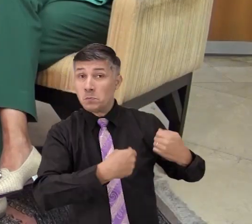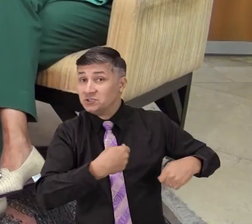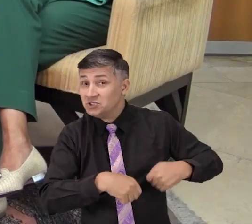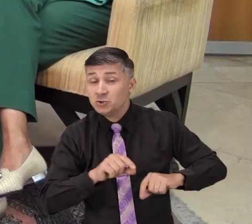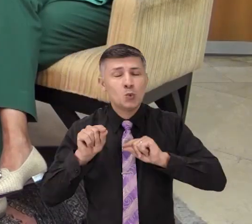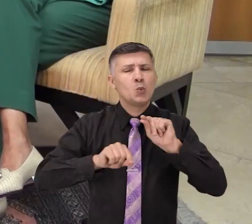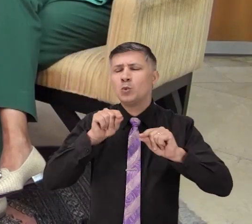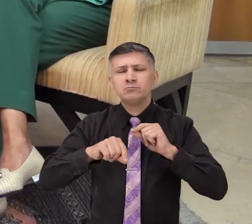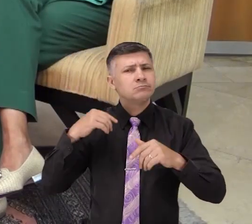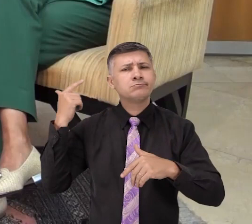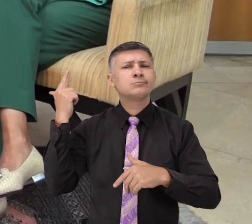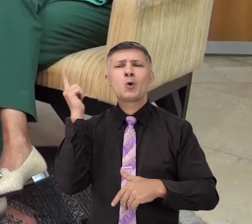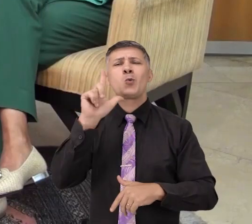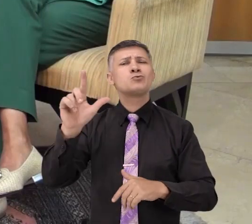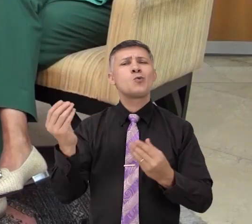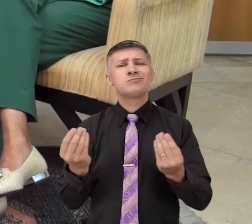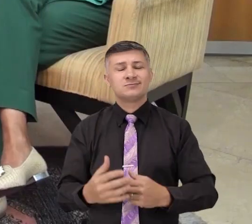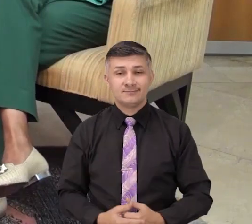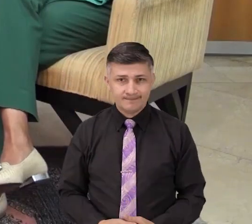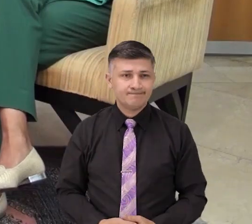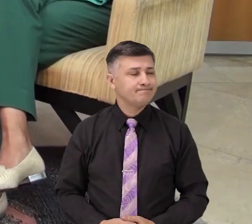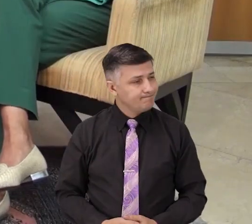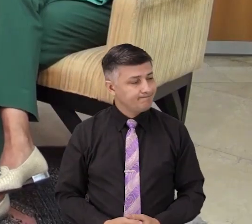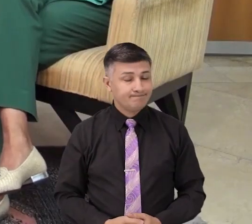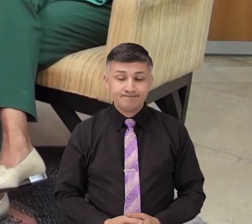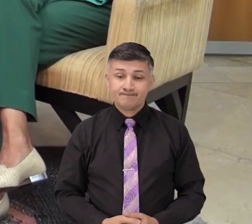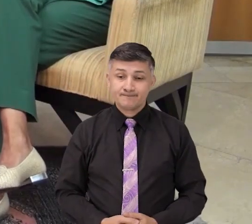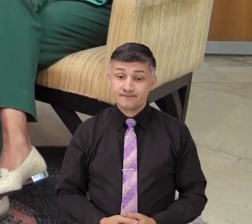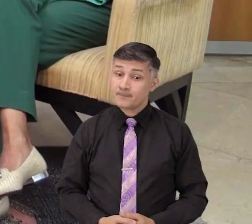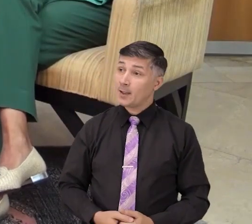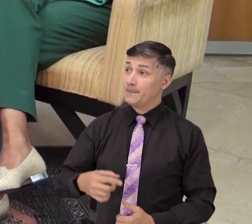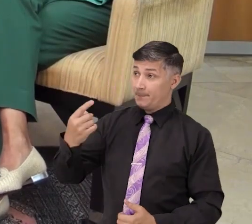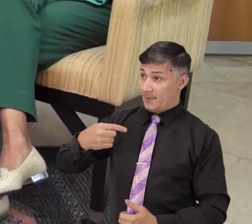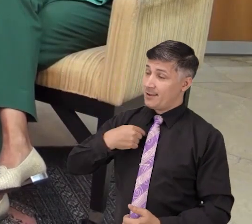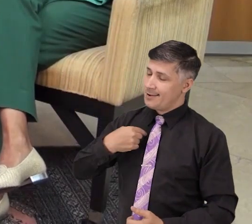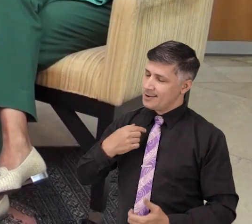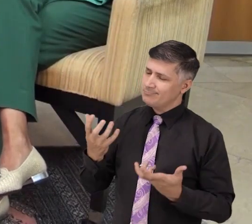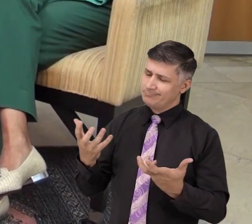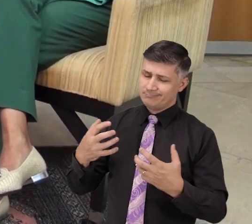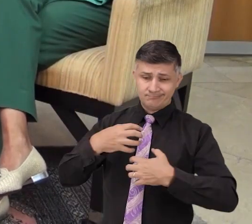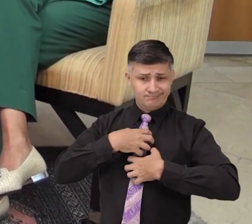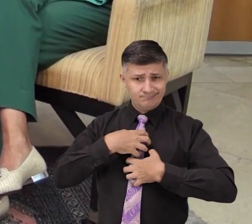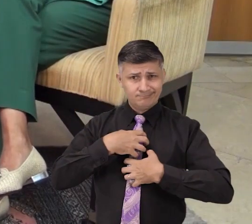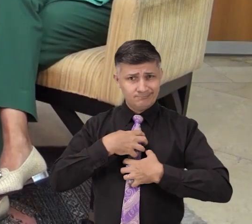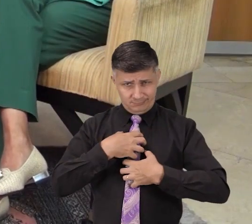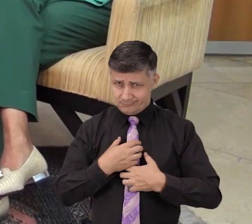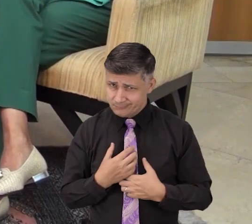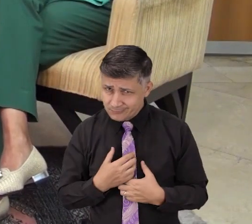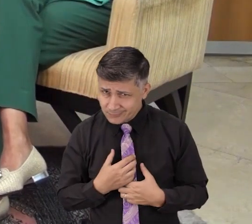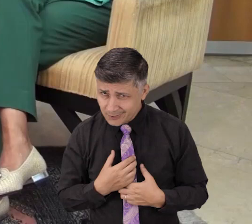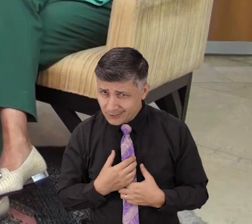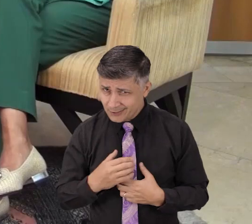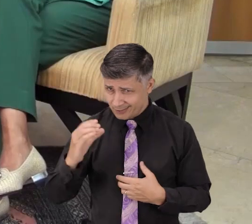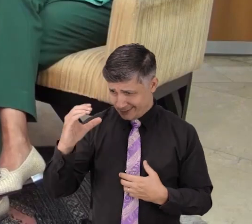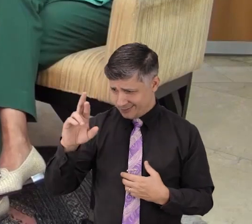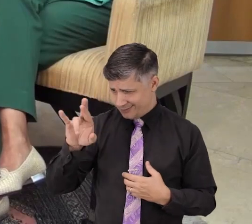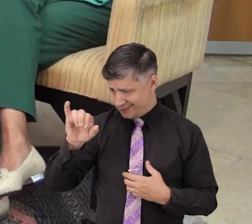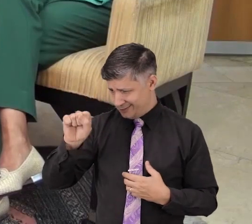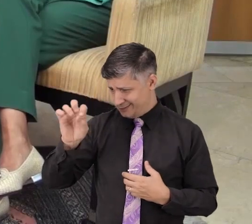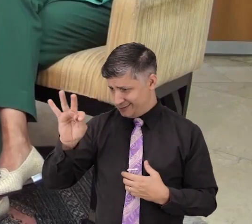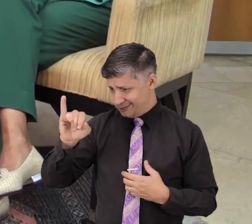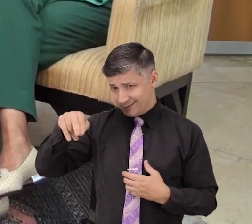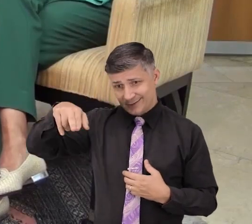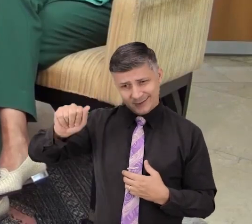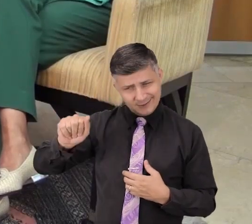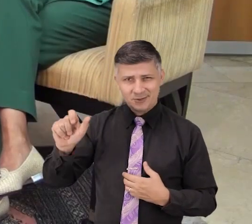teria sido? Rita. Bom, inicialmente, Cristina, olha, eu estou assim super... Vou chamar de Cristina. Por favor,